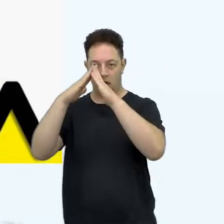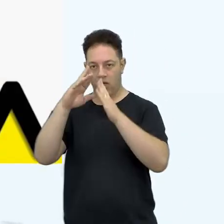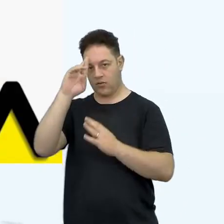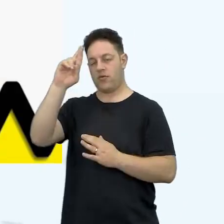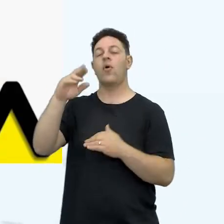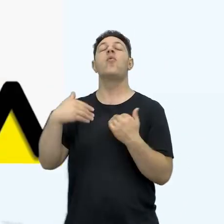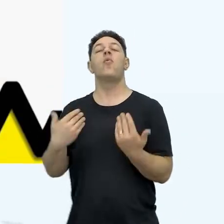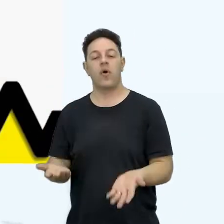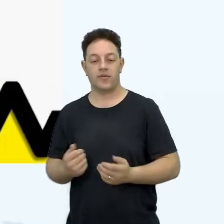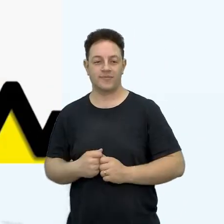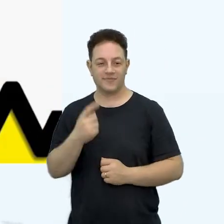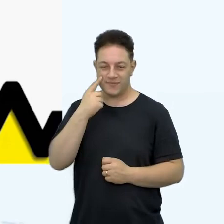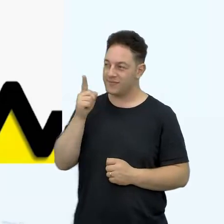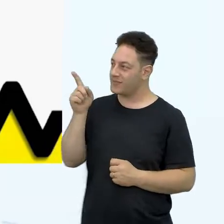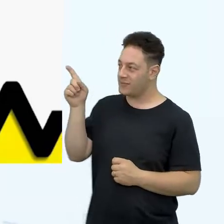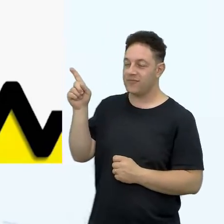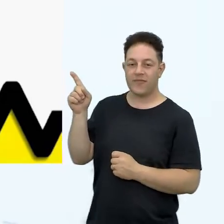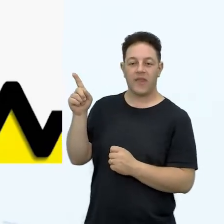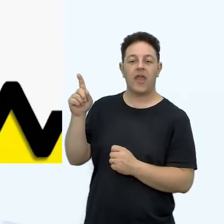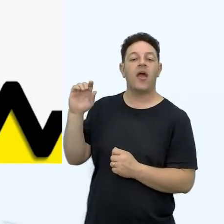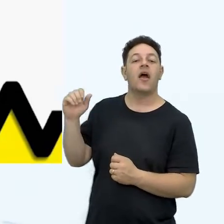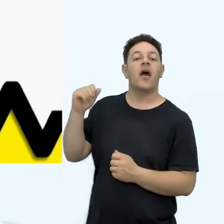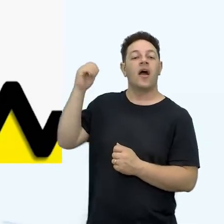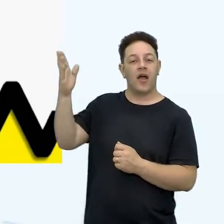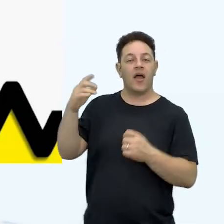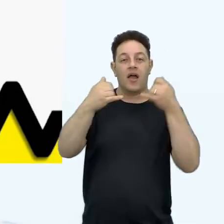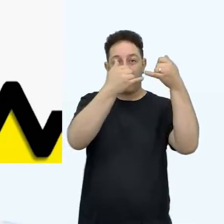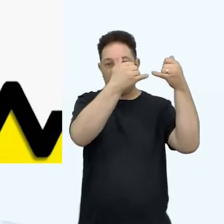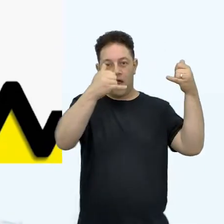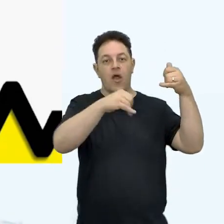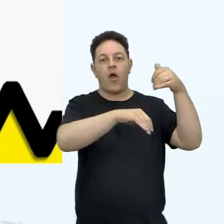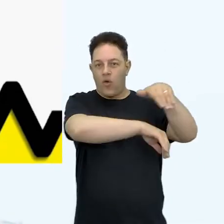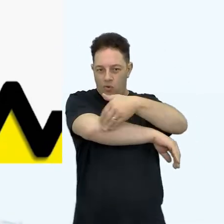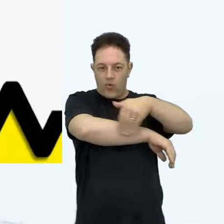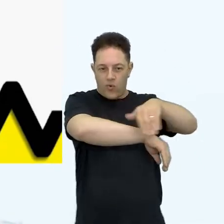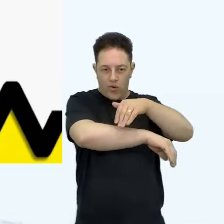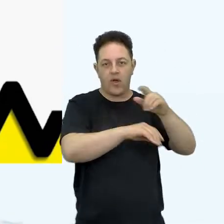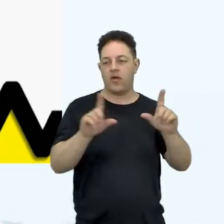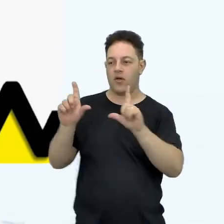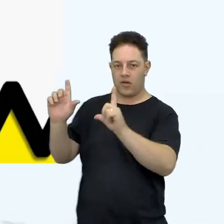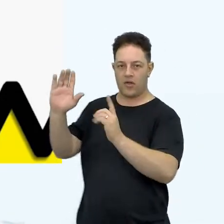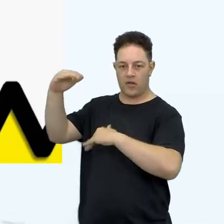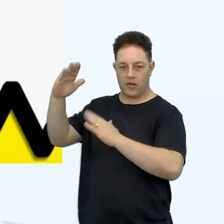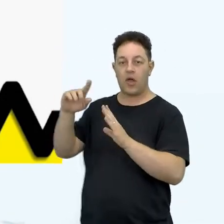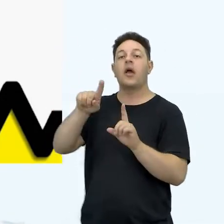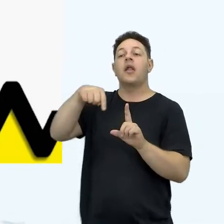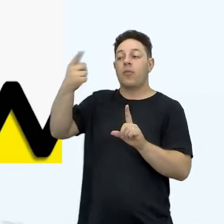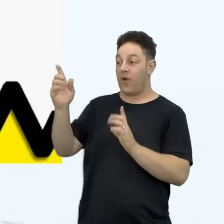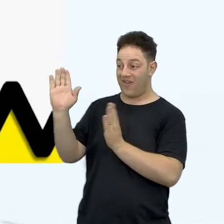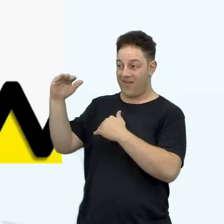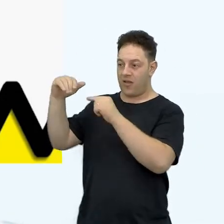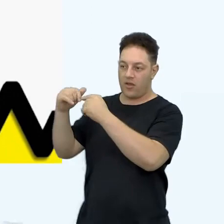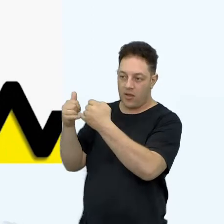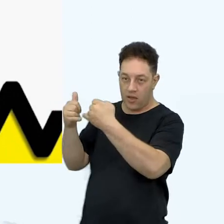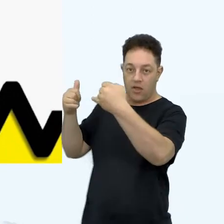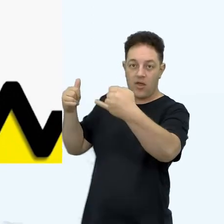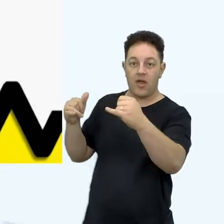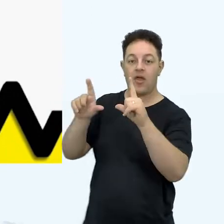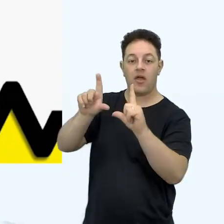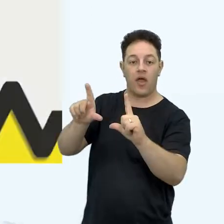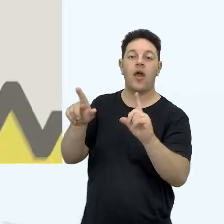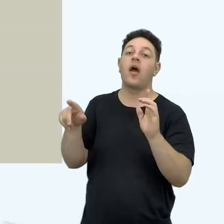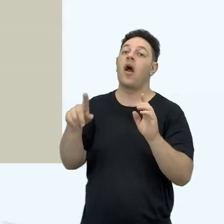o cabo de alimentação até o medidor, quanto o cabo de alimentação até o QDC são cabos mais